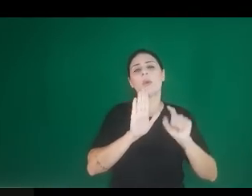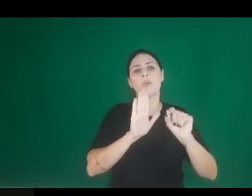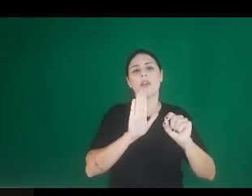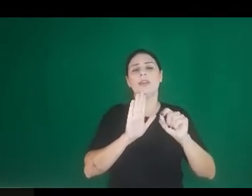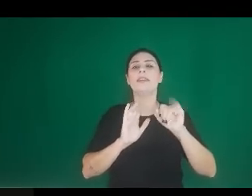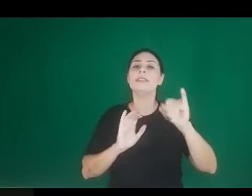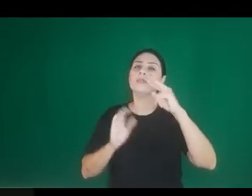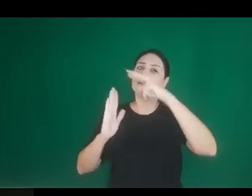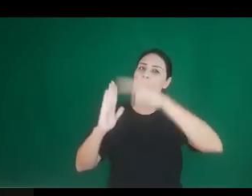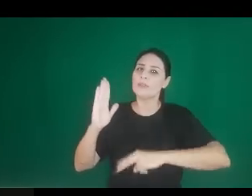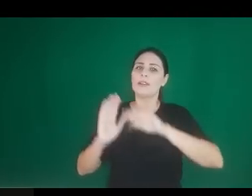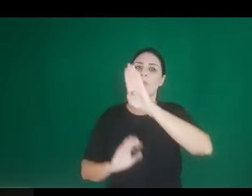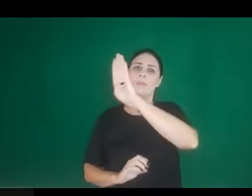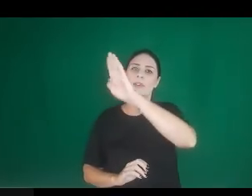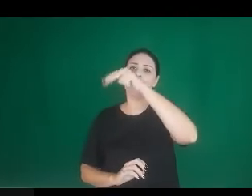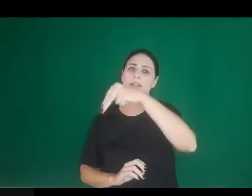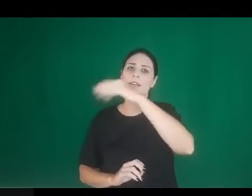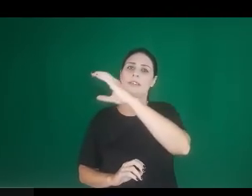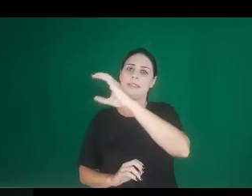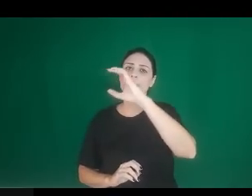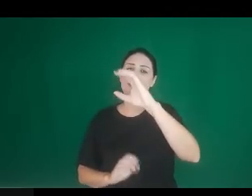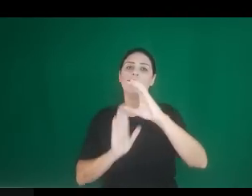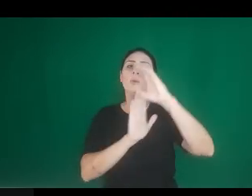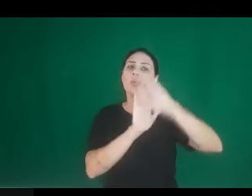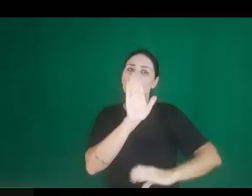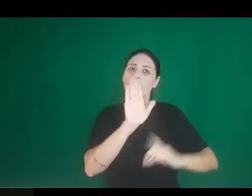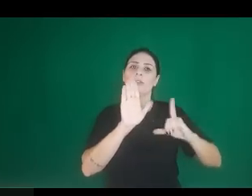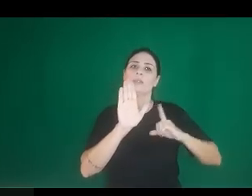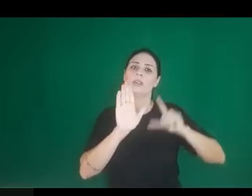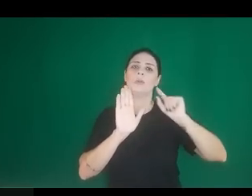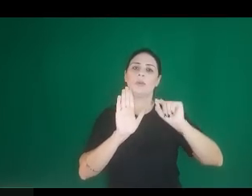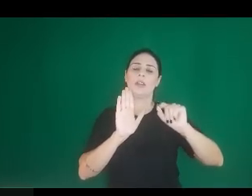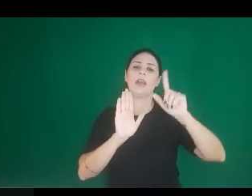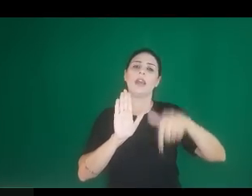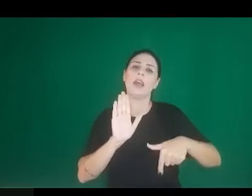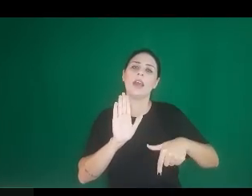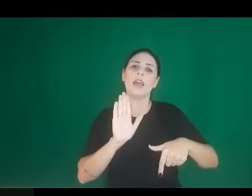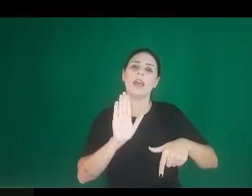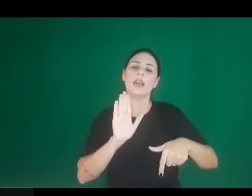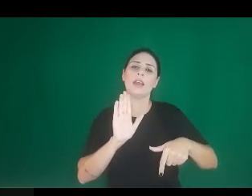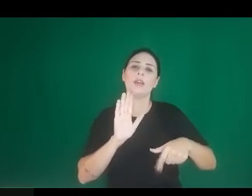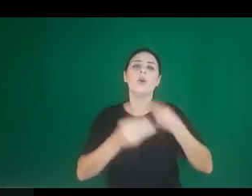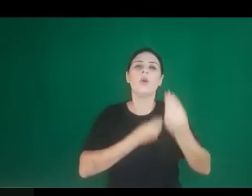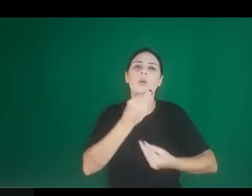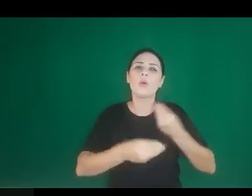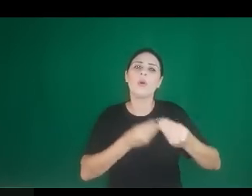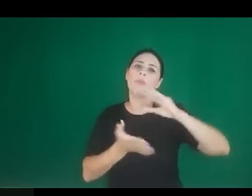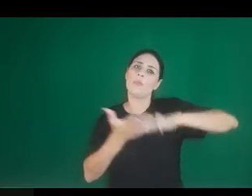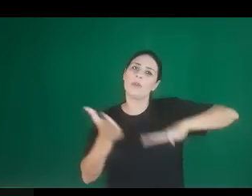que, se a gente vai lá na base, a gente vai lá olhar, o currículo, ele necessariamente vem acompanhado de uma discussão